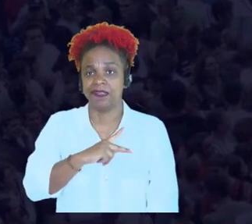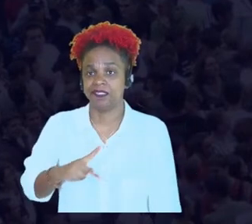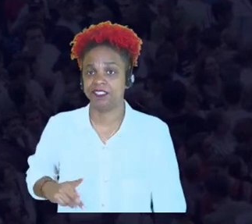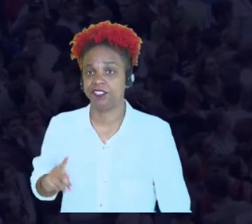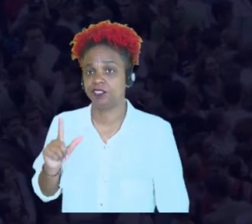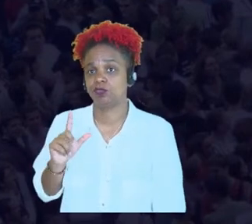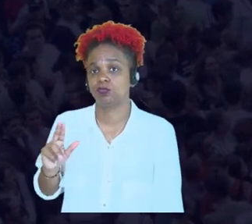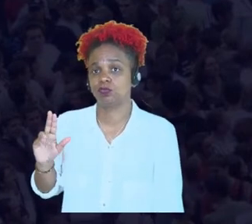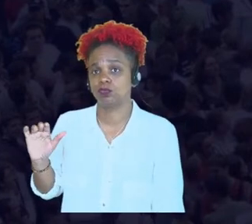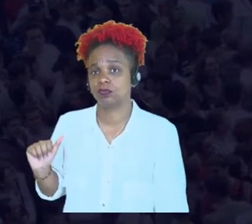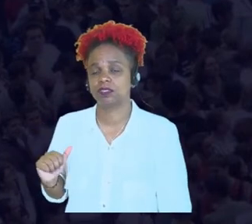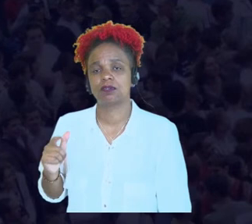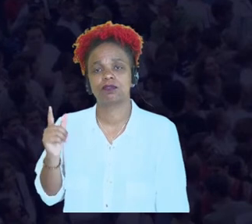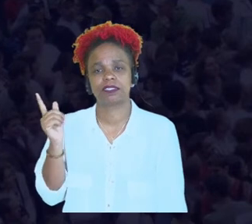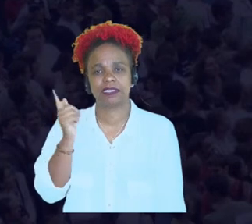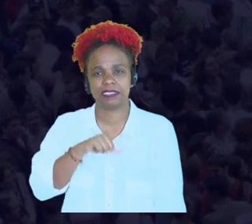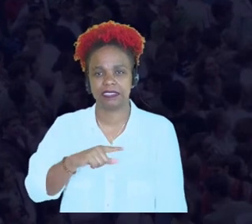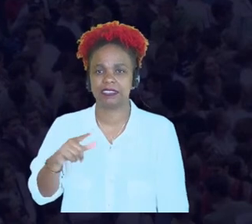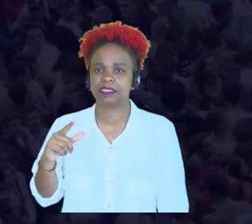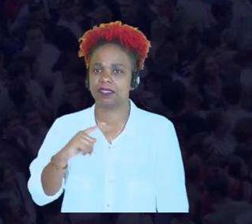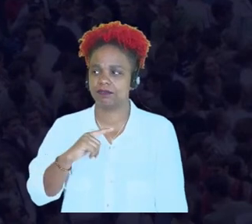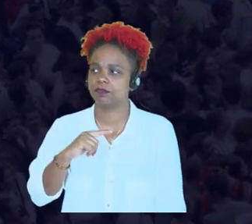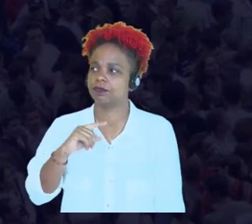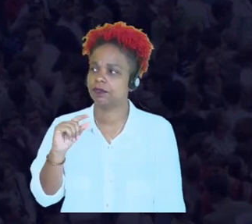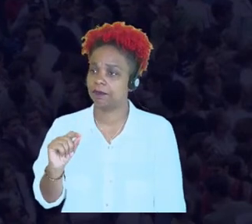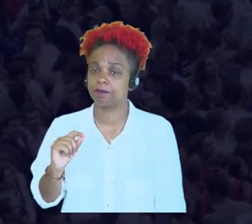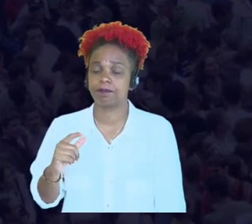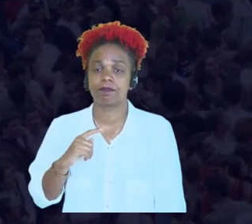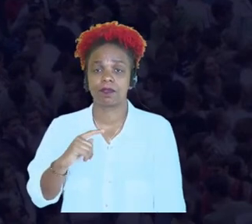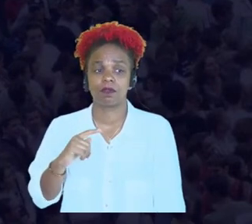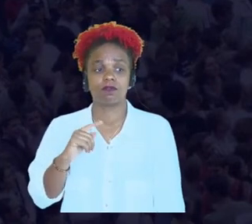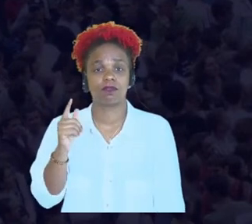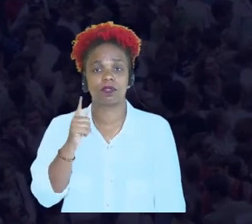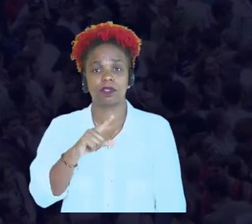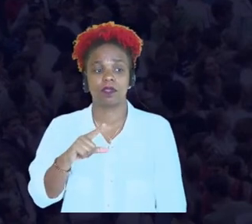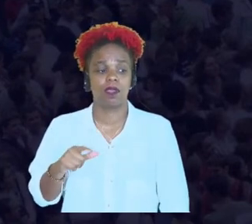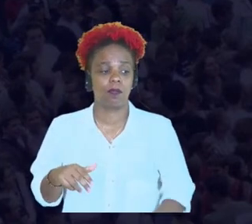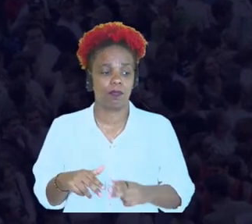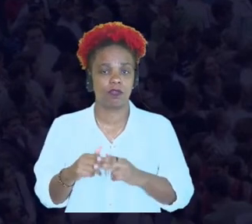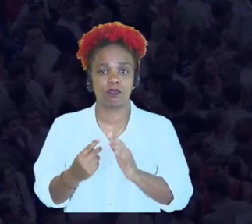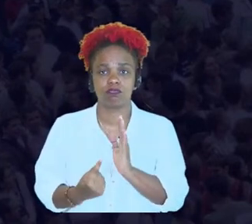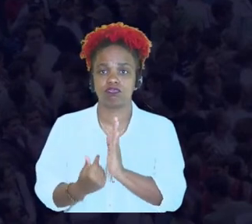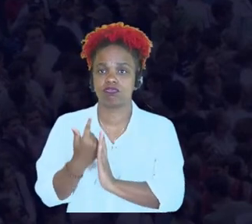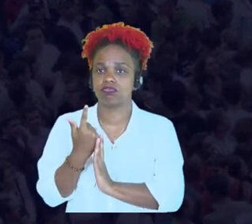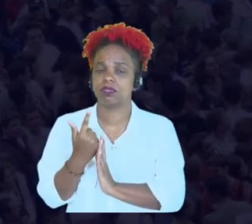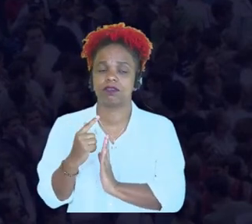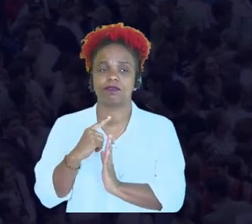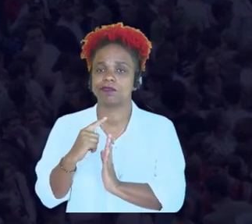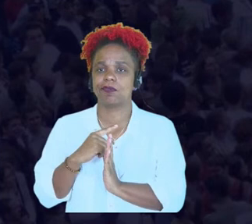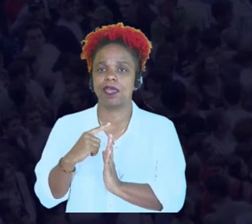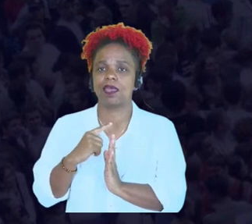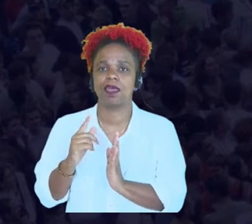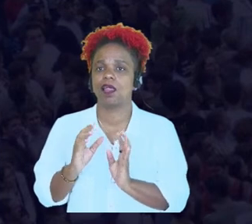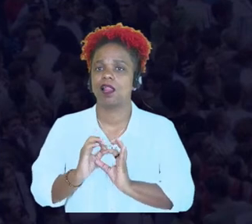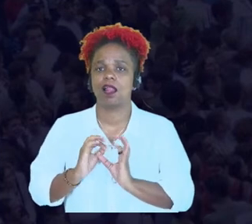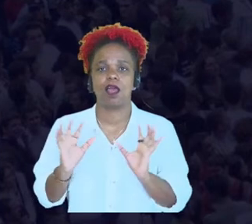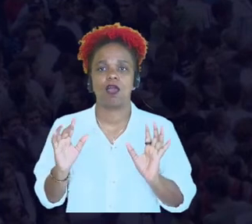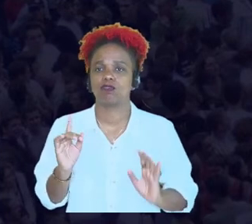de conseguir construir essa coalizão agora que o orçamento não é mais autorizativo, ele